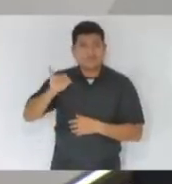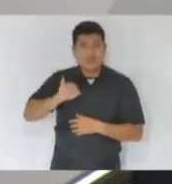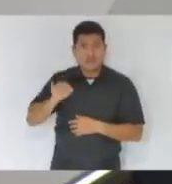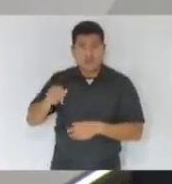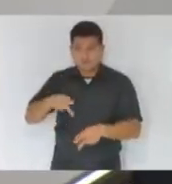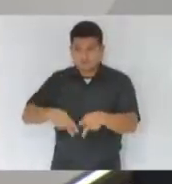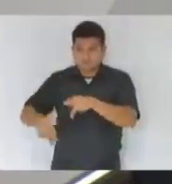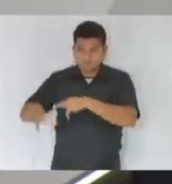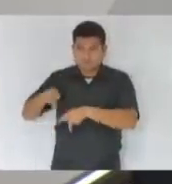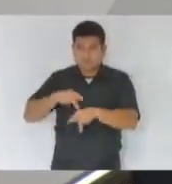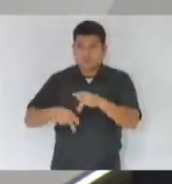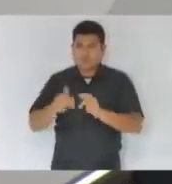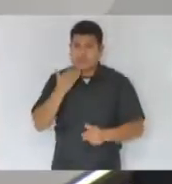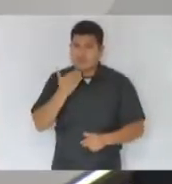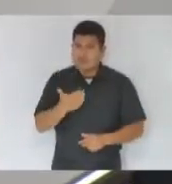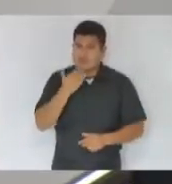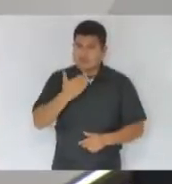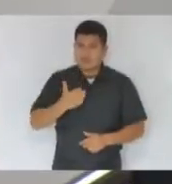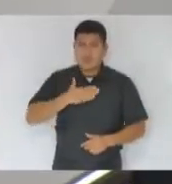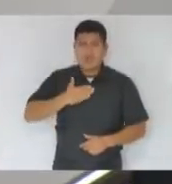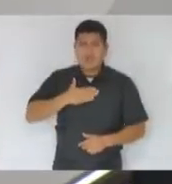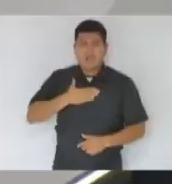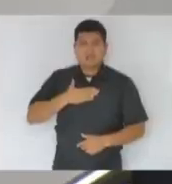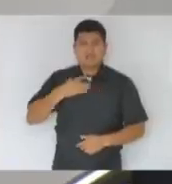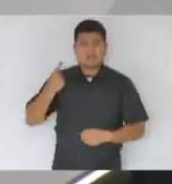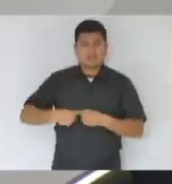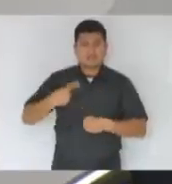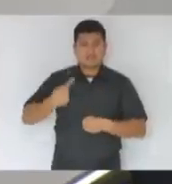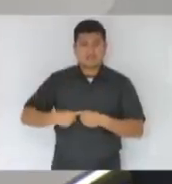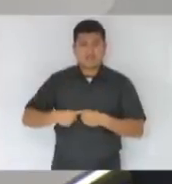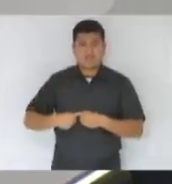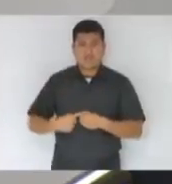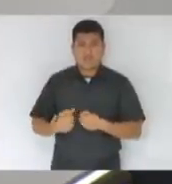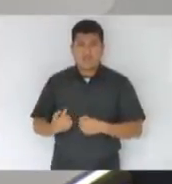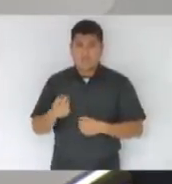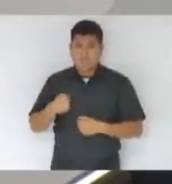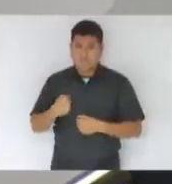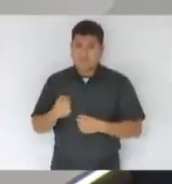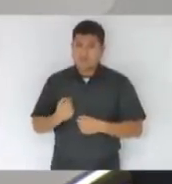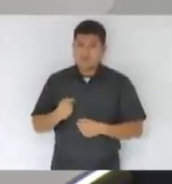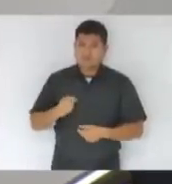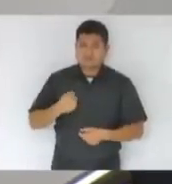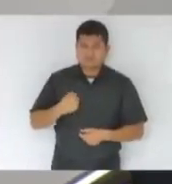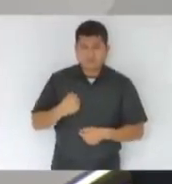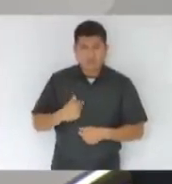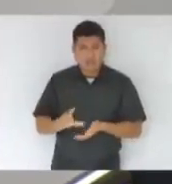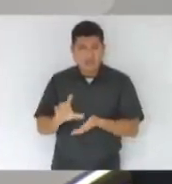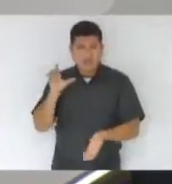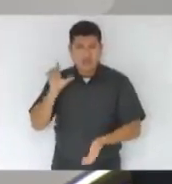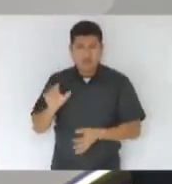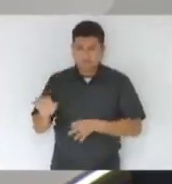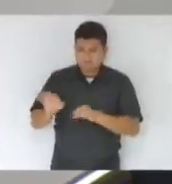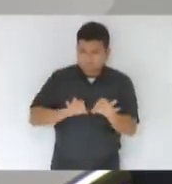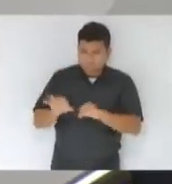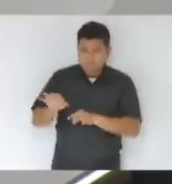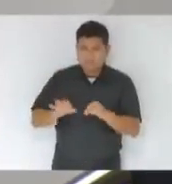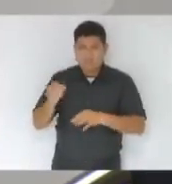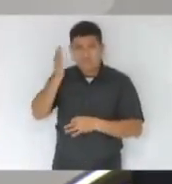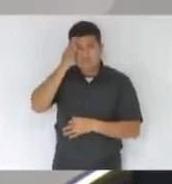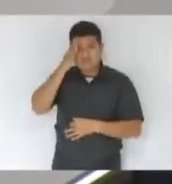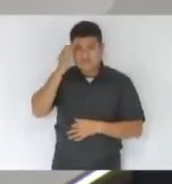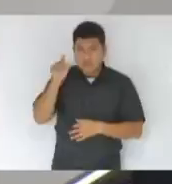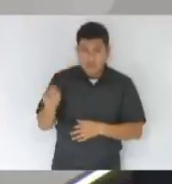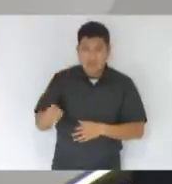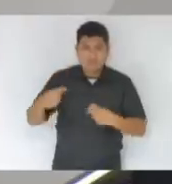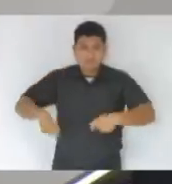das demandas da minha cidade. Não precisei confrontá-lo, porque eu faço a lição de casa, eu sei o que a minha Itajaí precisa,